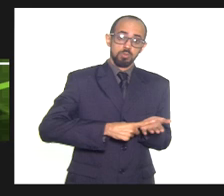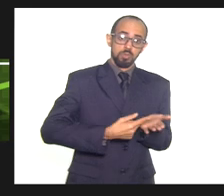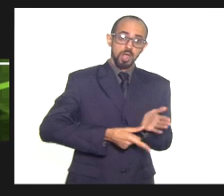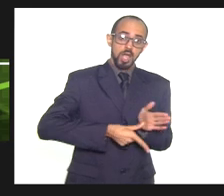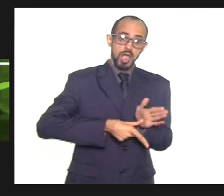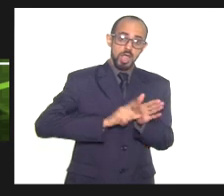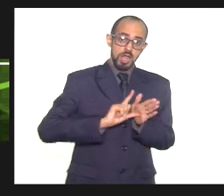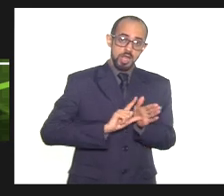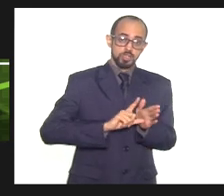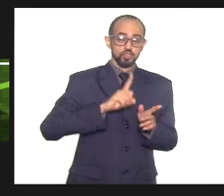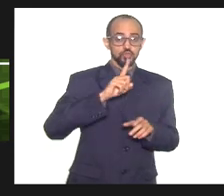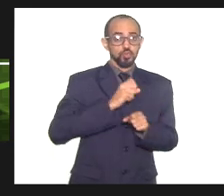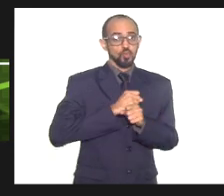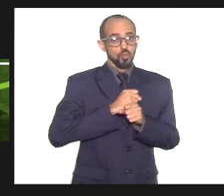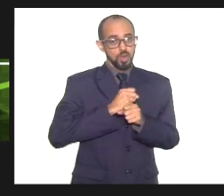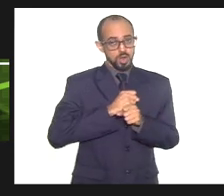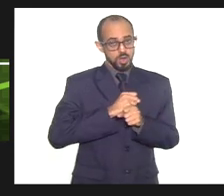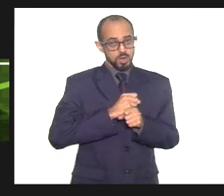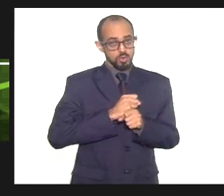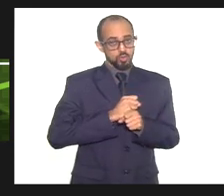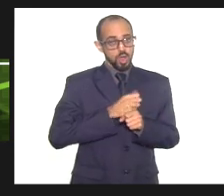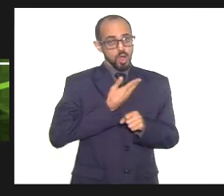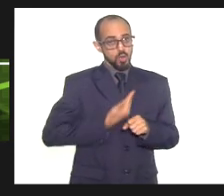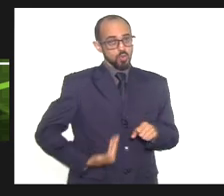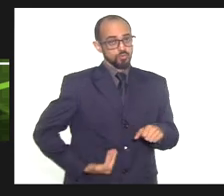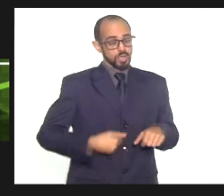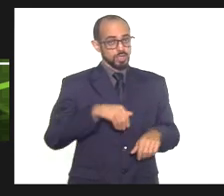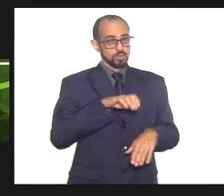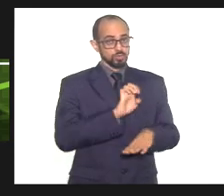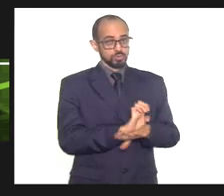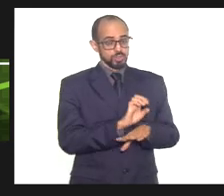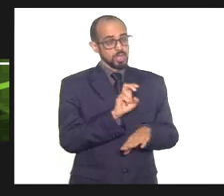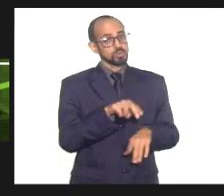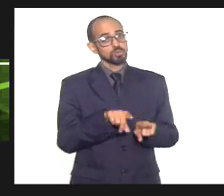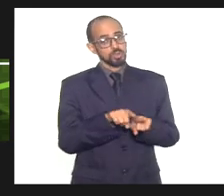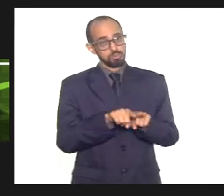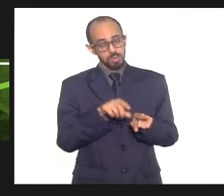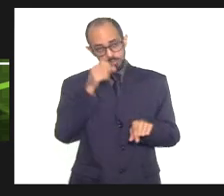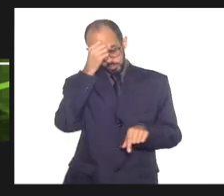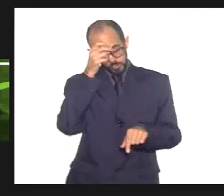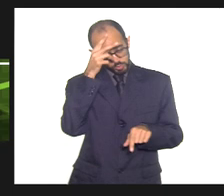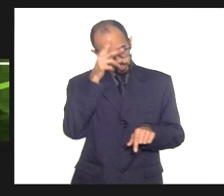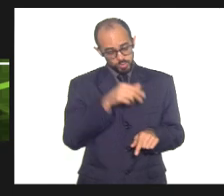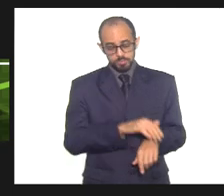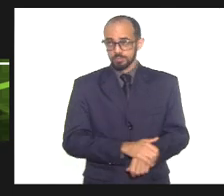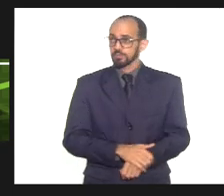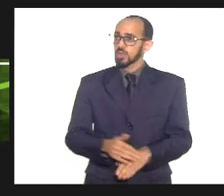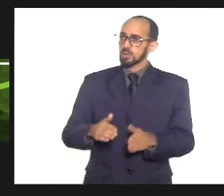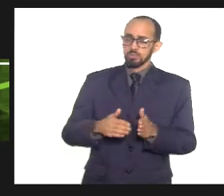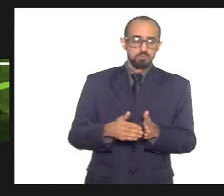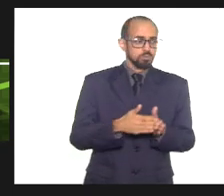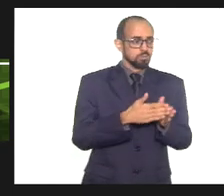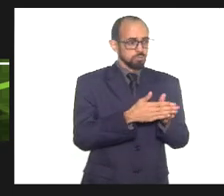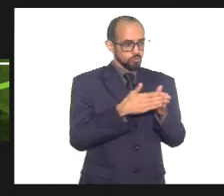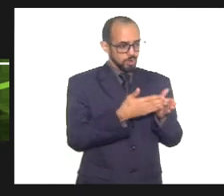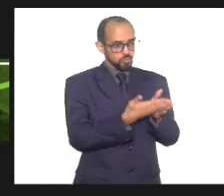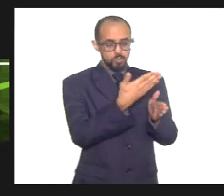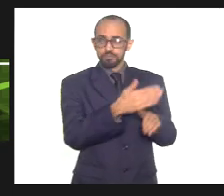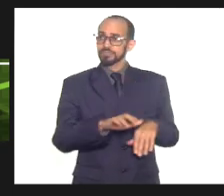pelo menos um ano ao governo do Estado e às prefeituras. Por favor, doutora Márcia. Pois não,